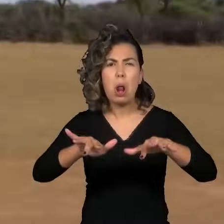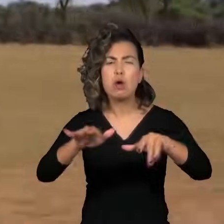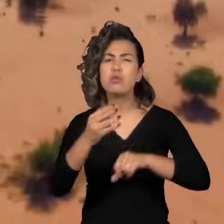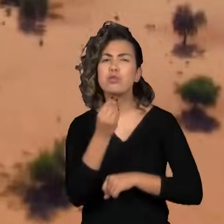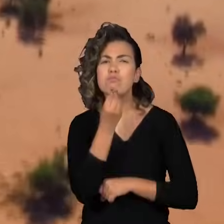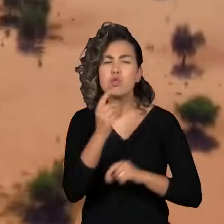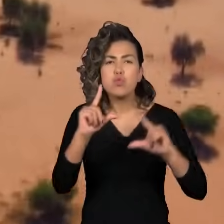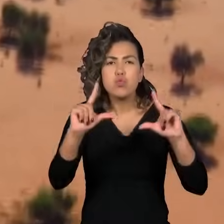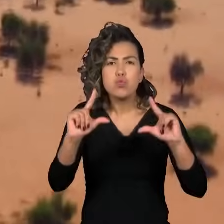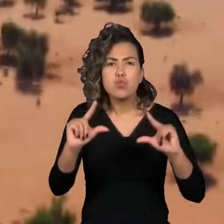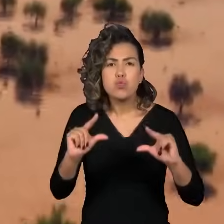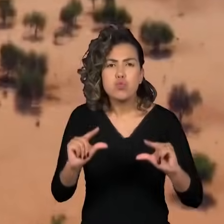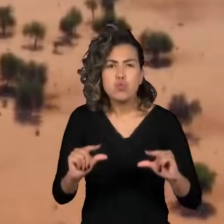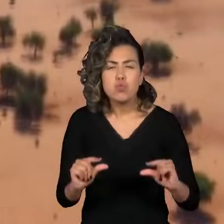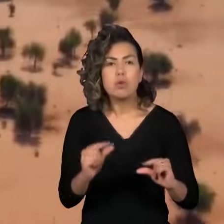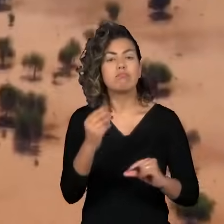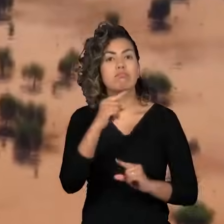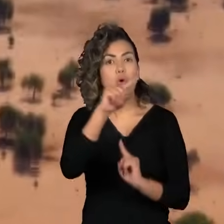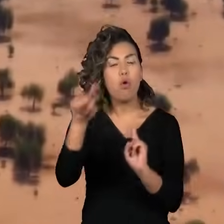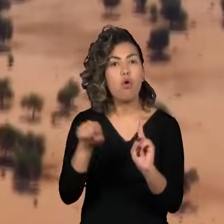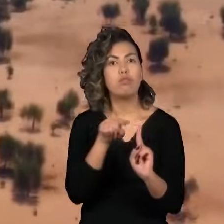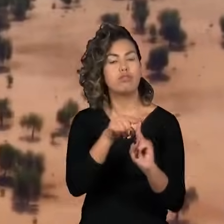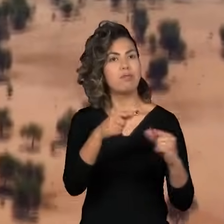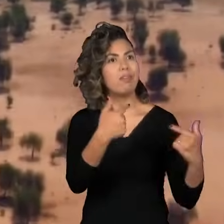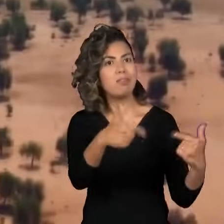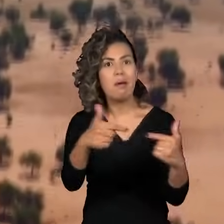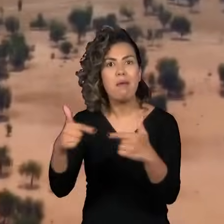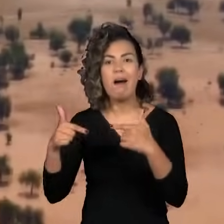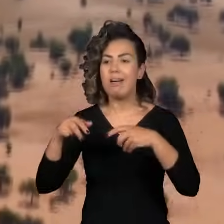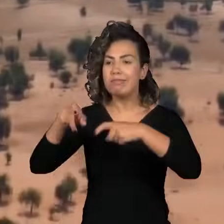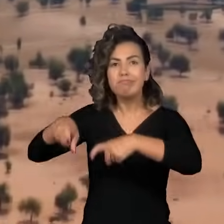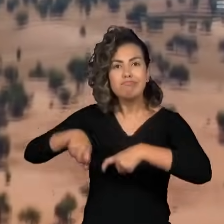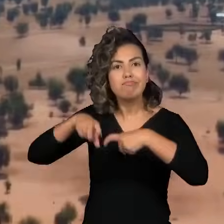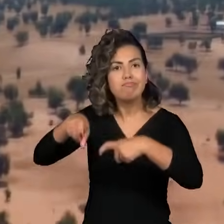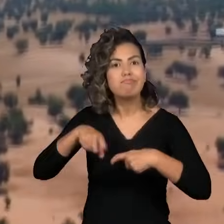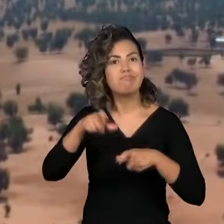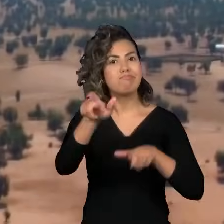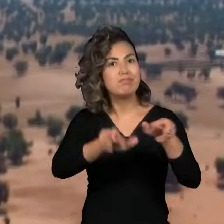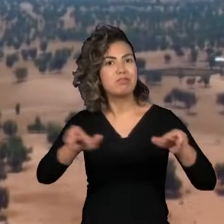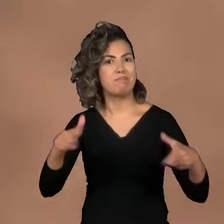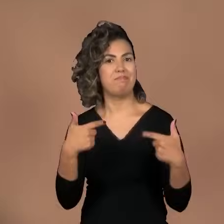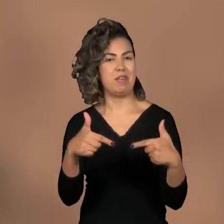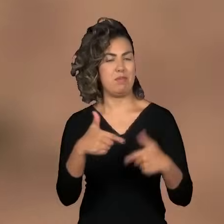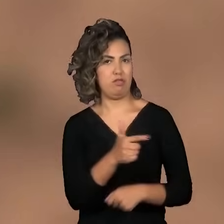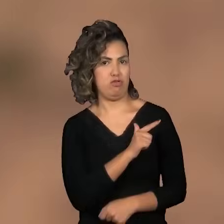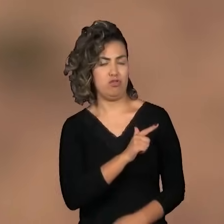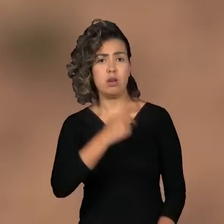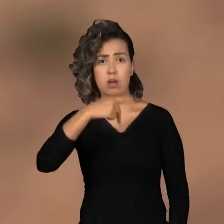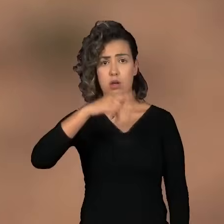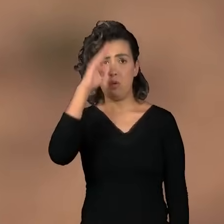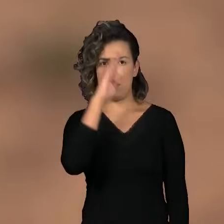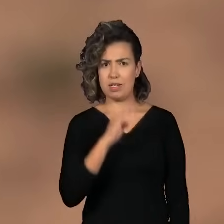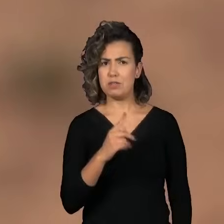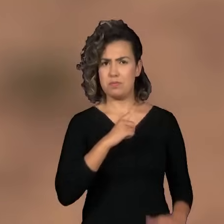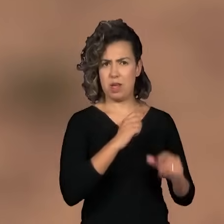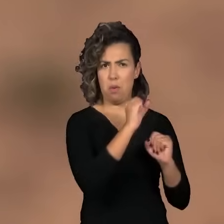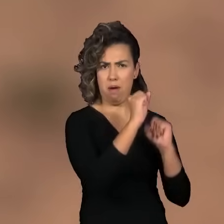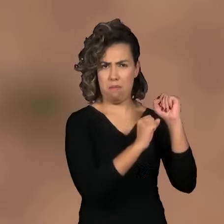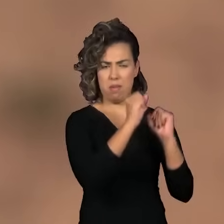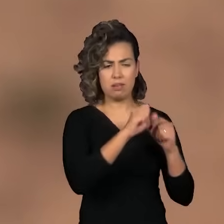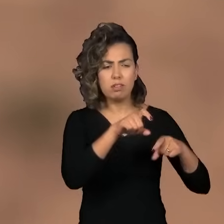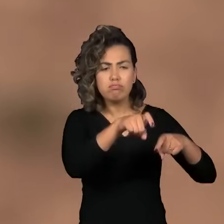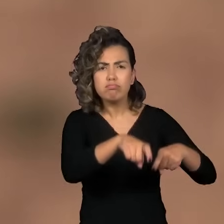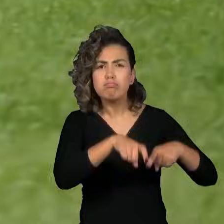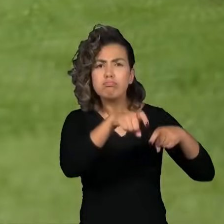produzir alimento e dar emprego e renda para a população. O Brasil, por meio da Embrapa, empresa de pesquisa